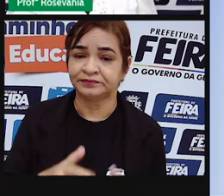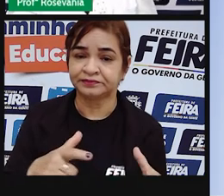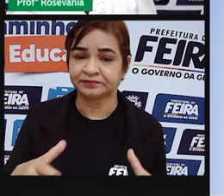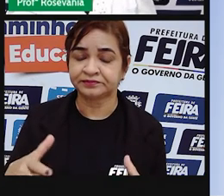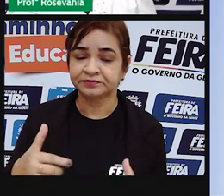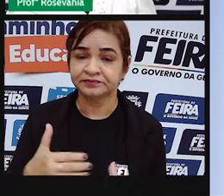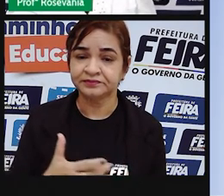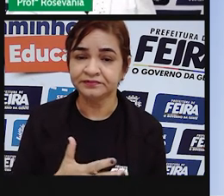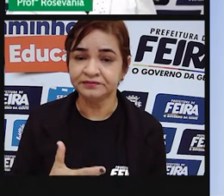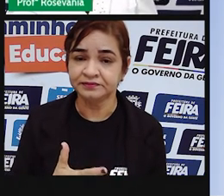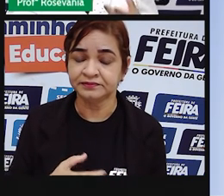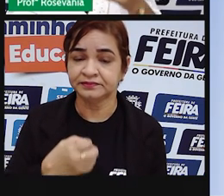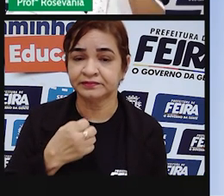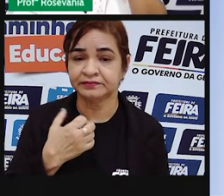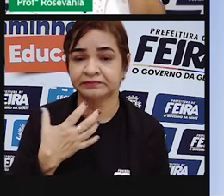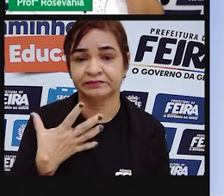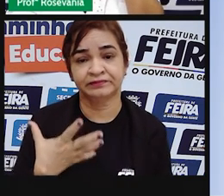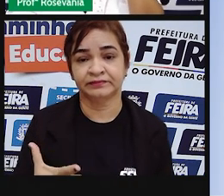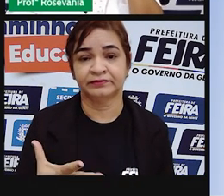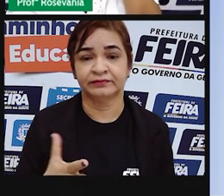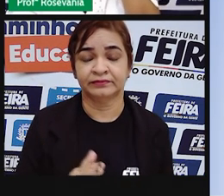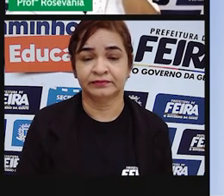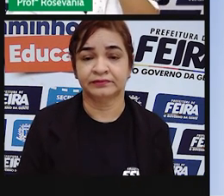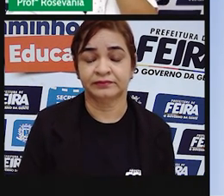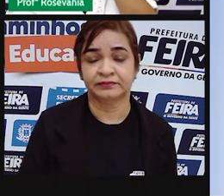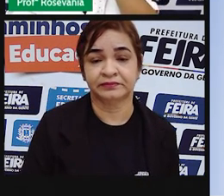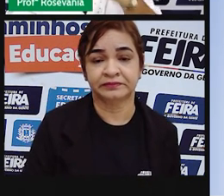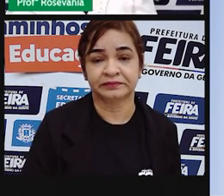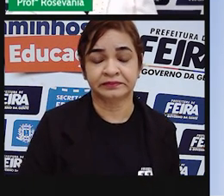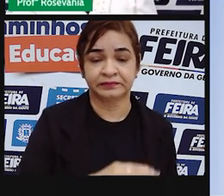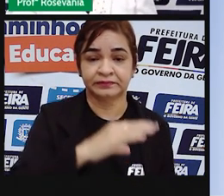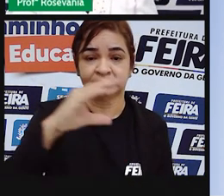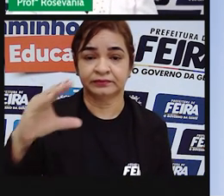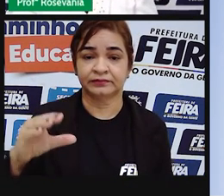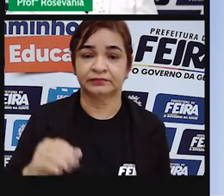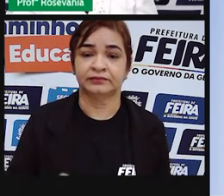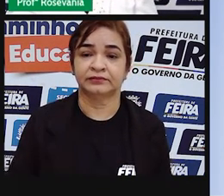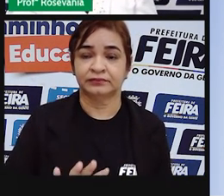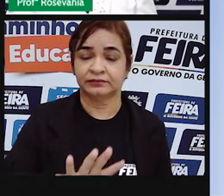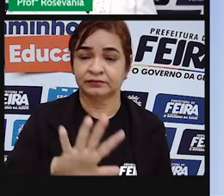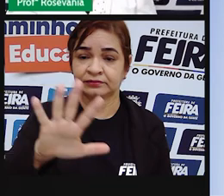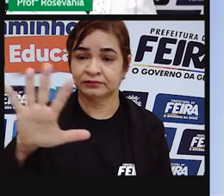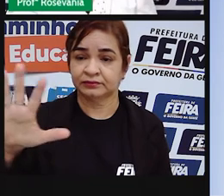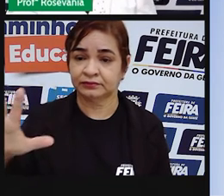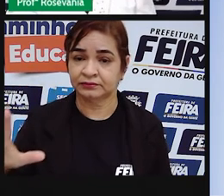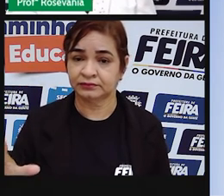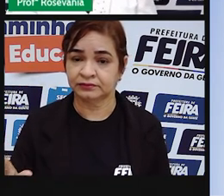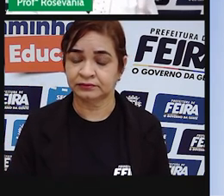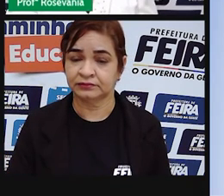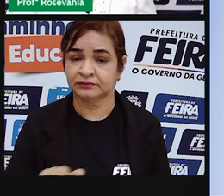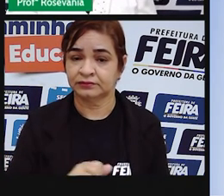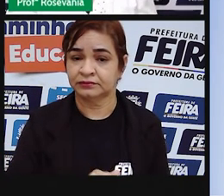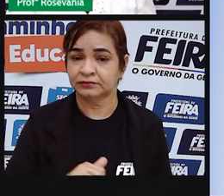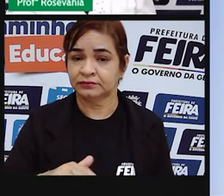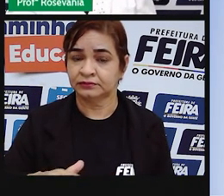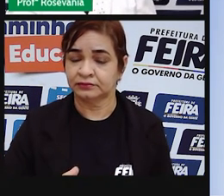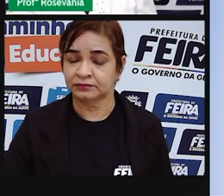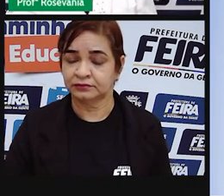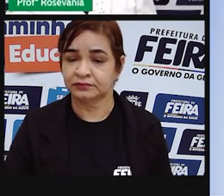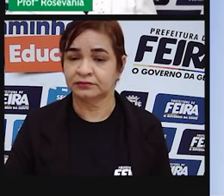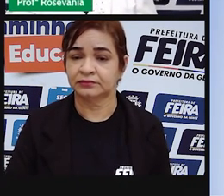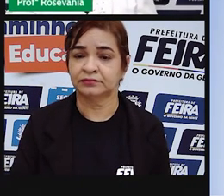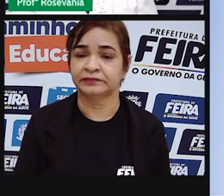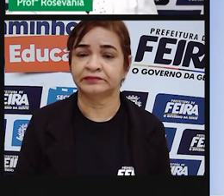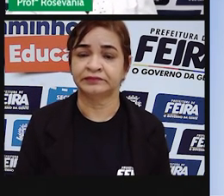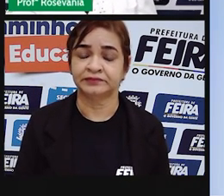são as cidades mais desenvolvidas que a gente tem né que pega para mim as capitais e quando turismo é uma atividade econômica que tinha